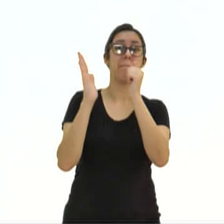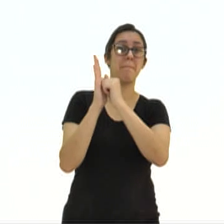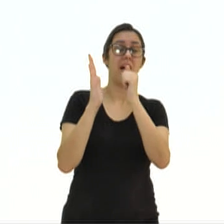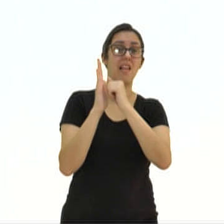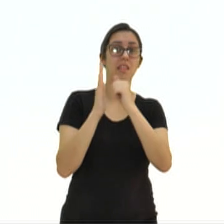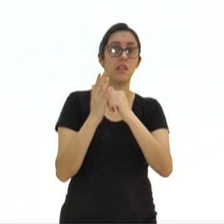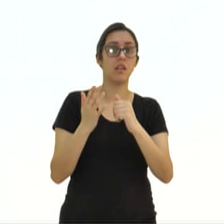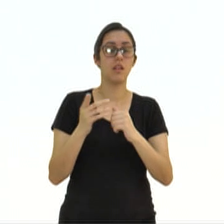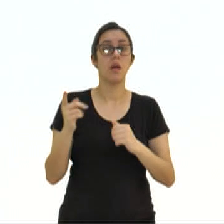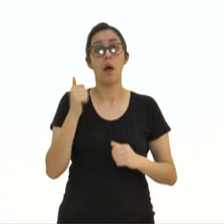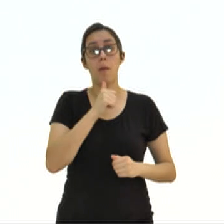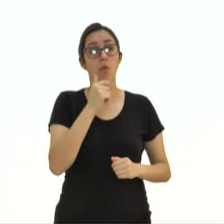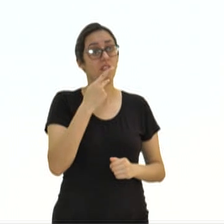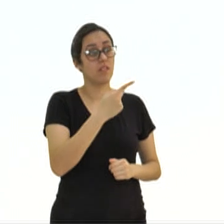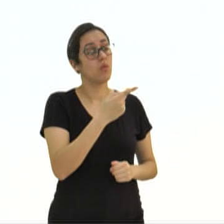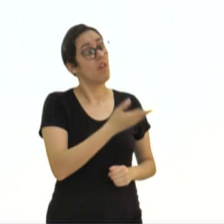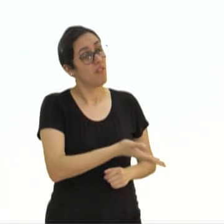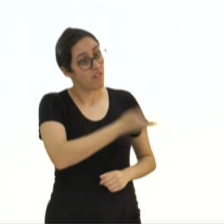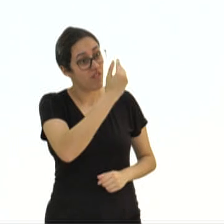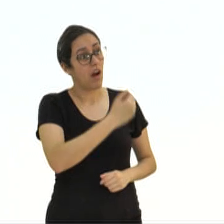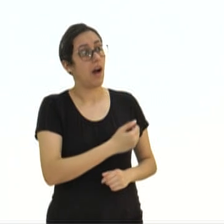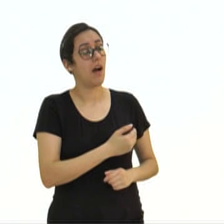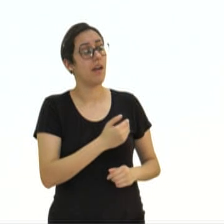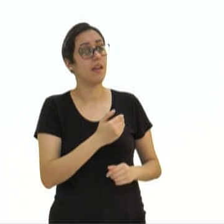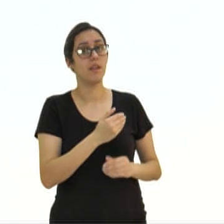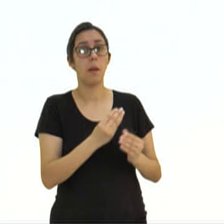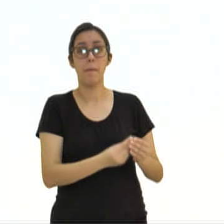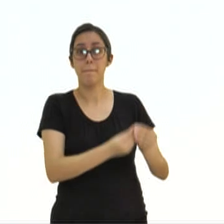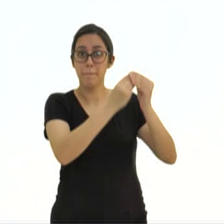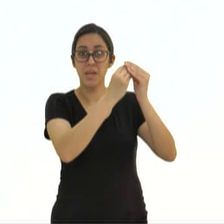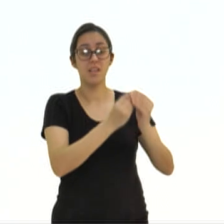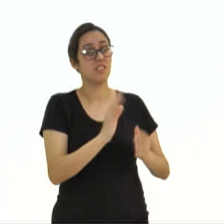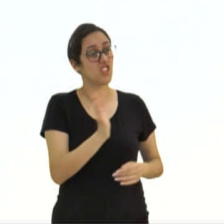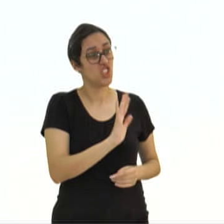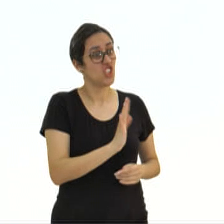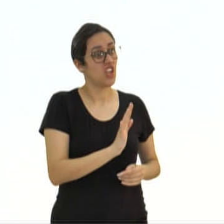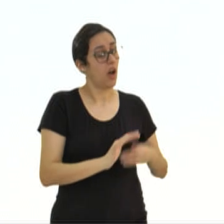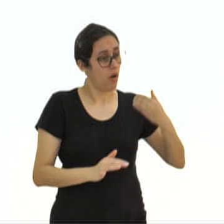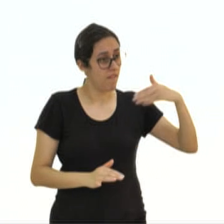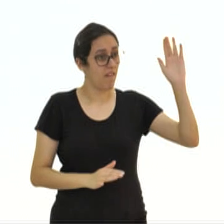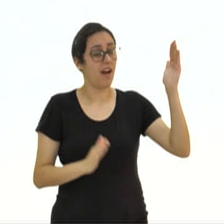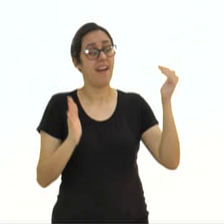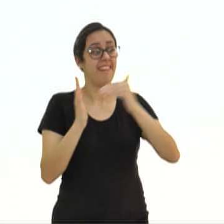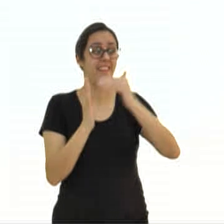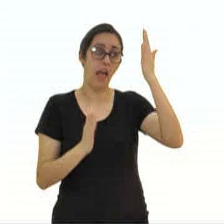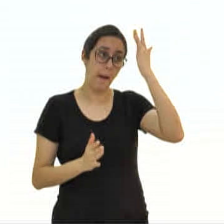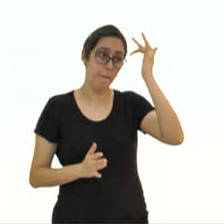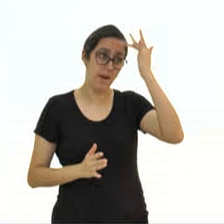se faça esperar. A culpa foi minha. Adeus. Até amanhã.